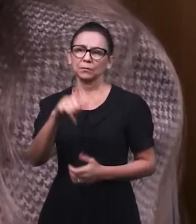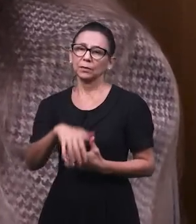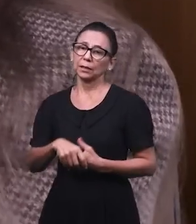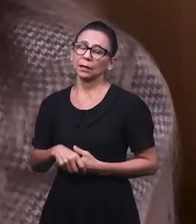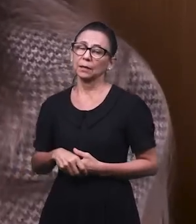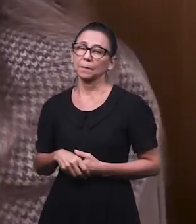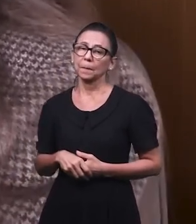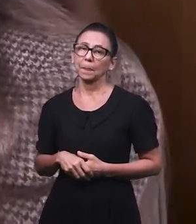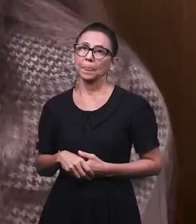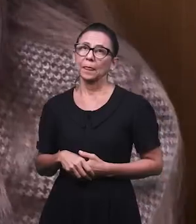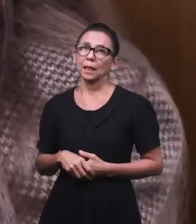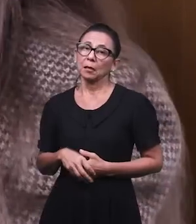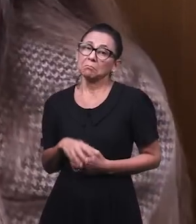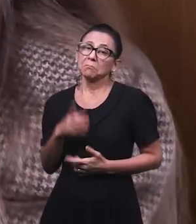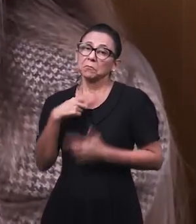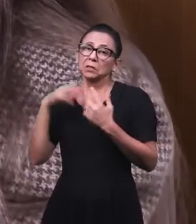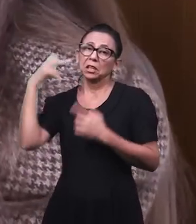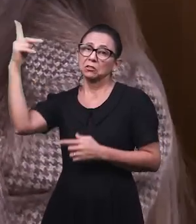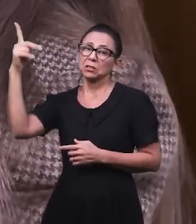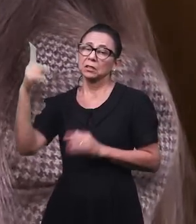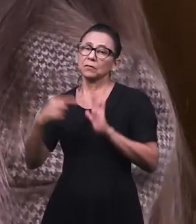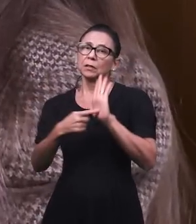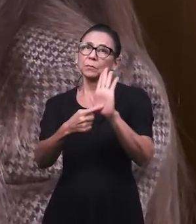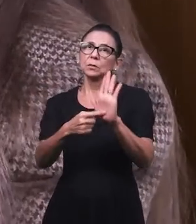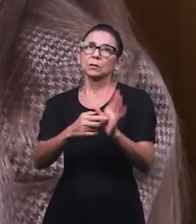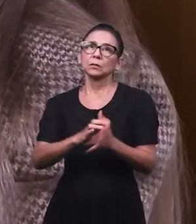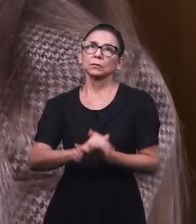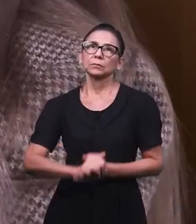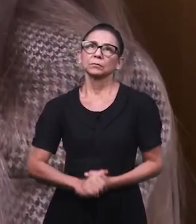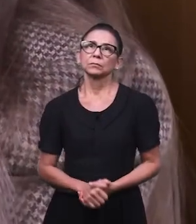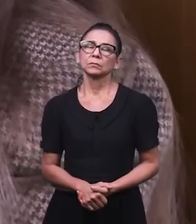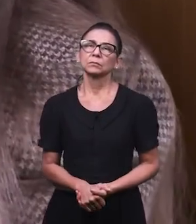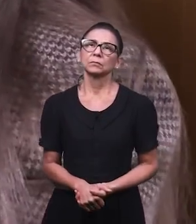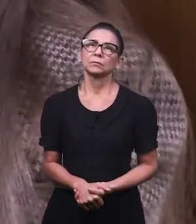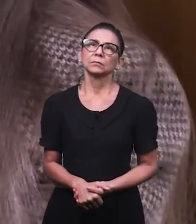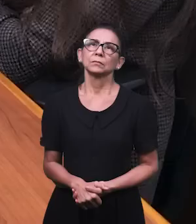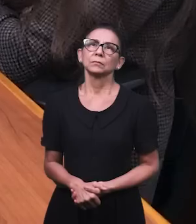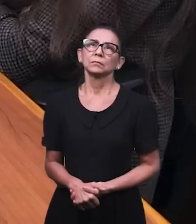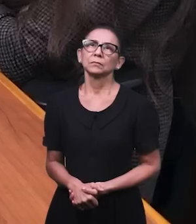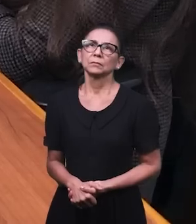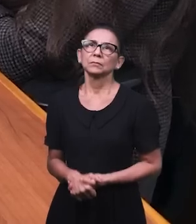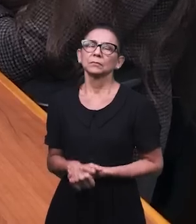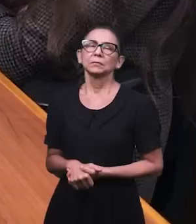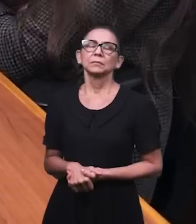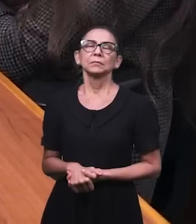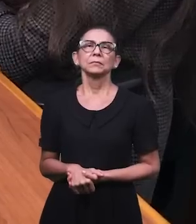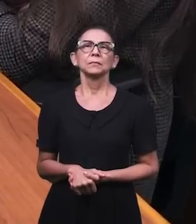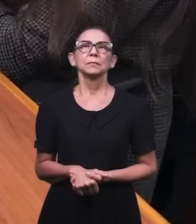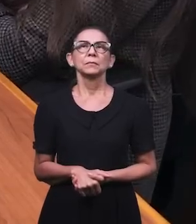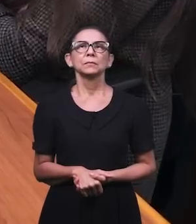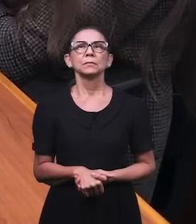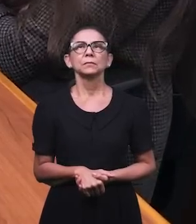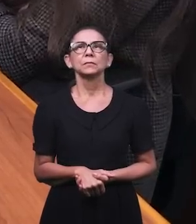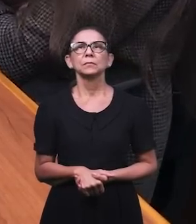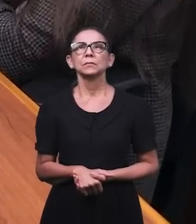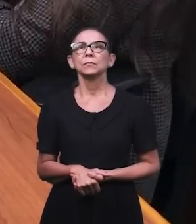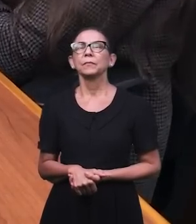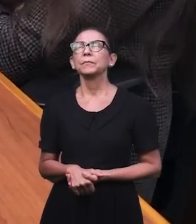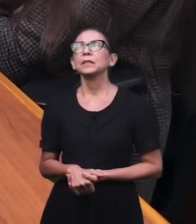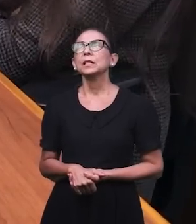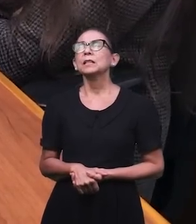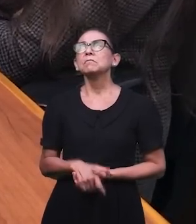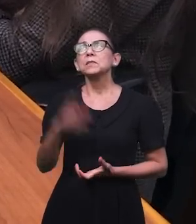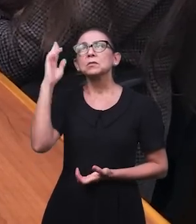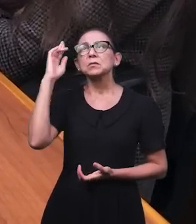pedir, o Senhor ser agradado com o que você pedir, ele vai te mostrar, então tá bom. E o Senhor não me mostrou quem era.